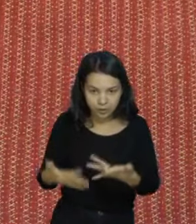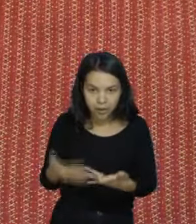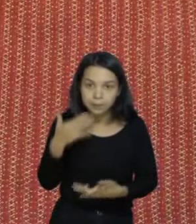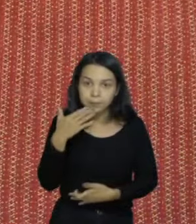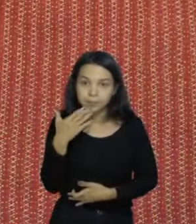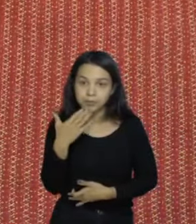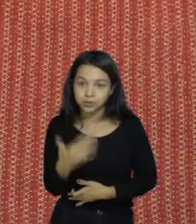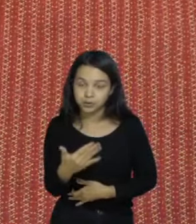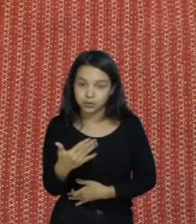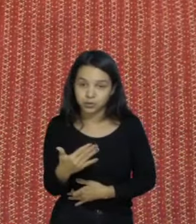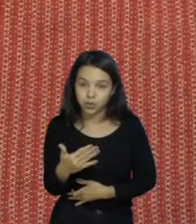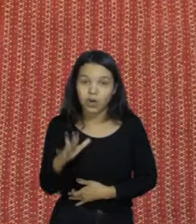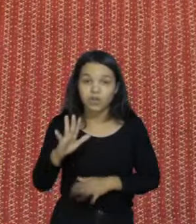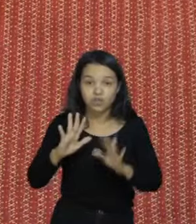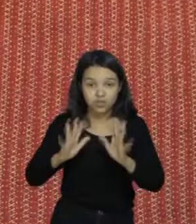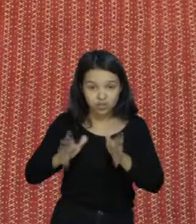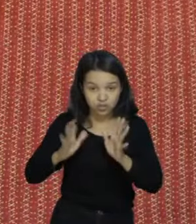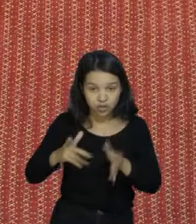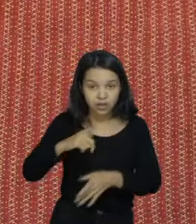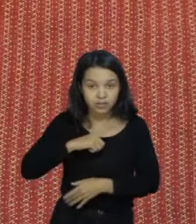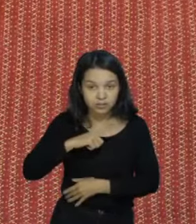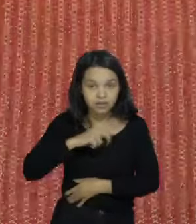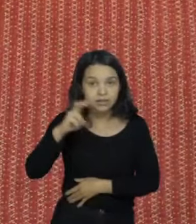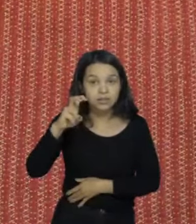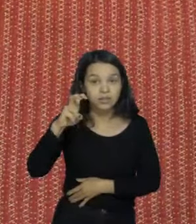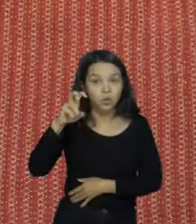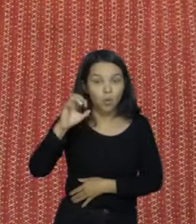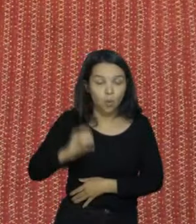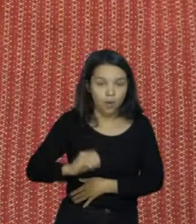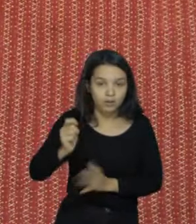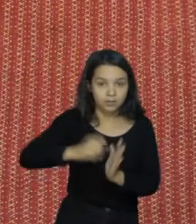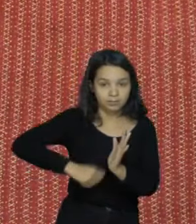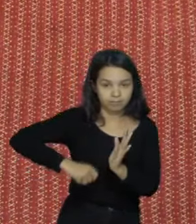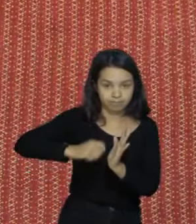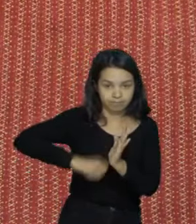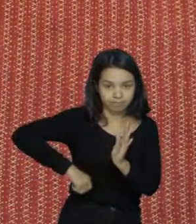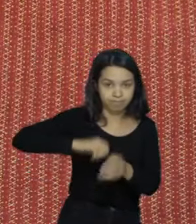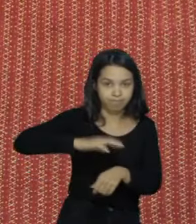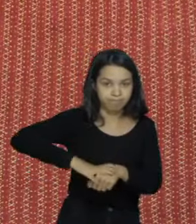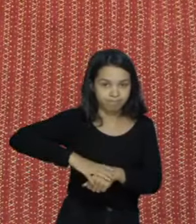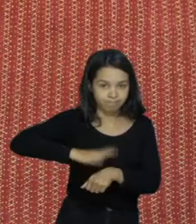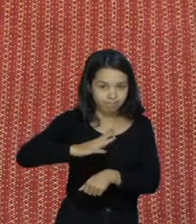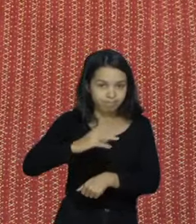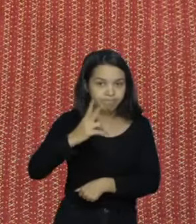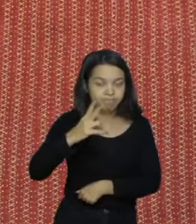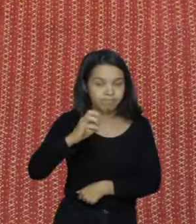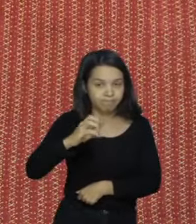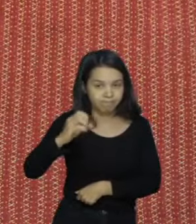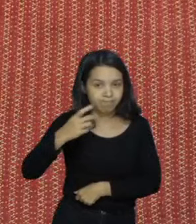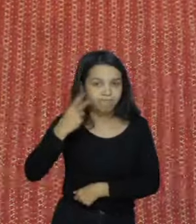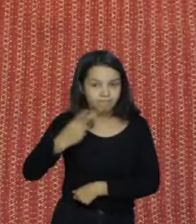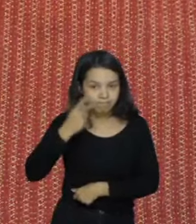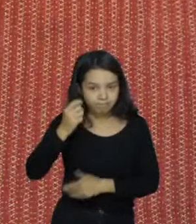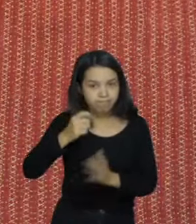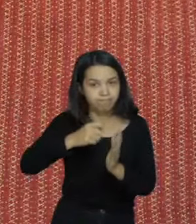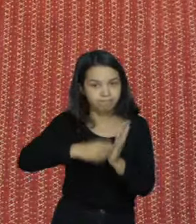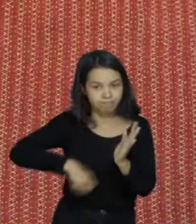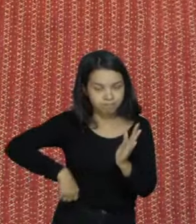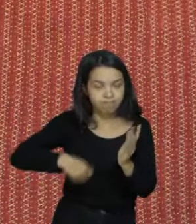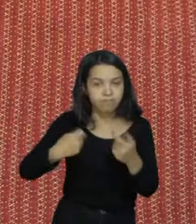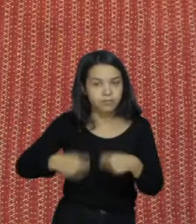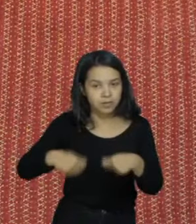já tem 50 assinaturas lá que mais de 200 parlamentares assinem para que se faça de uma vez por todo o